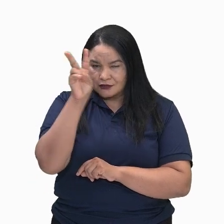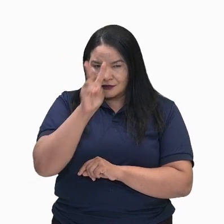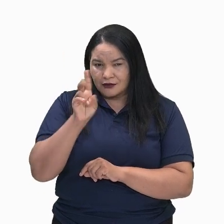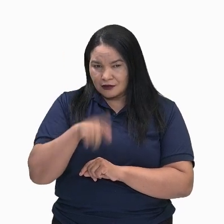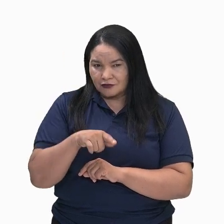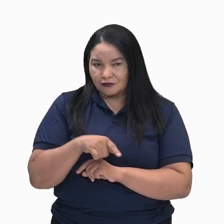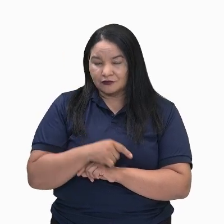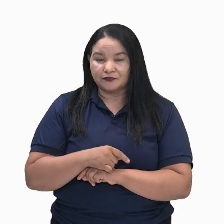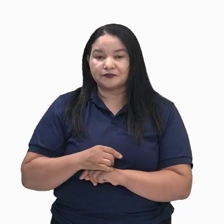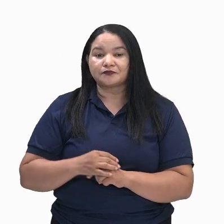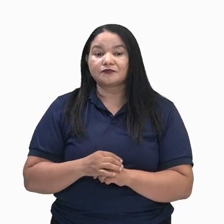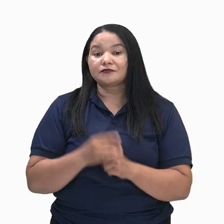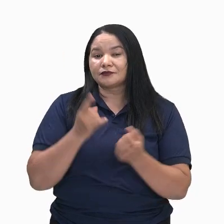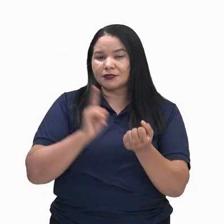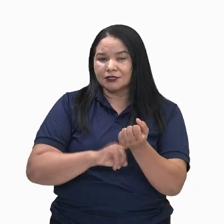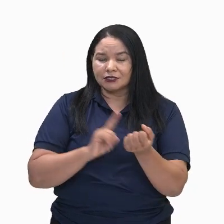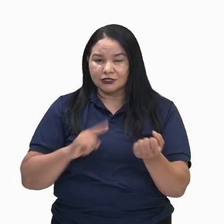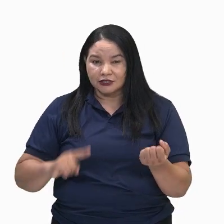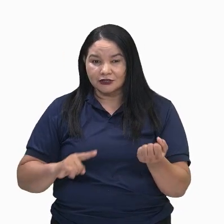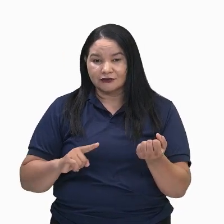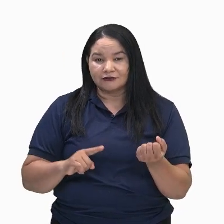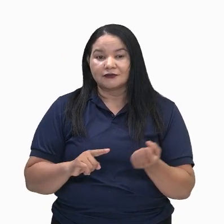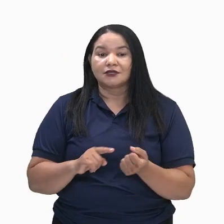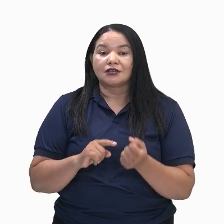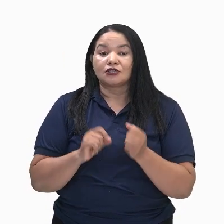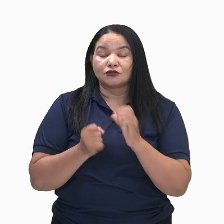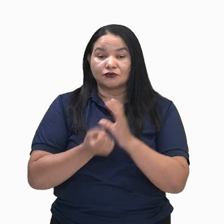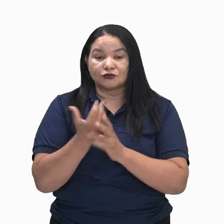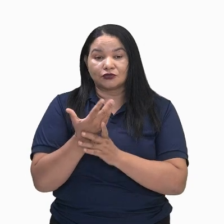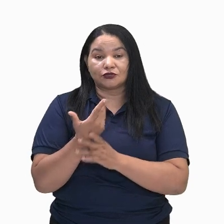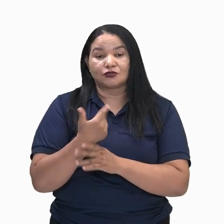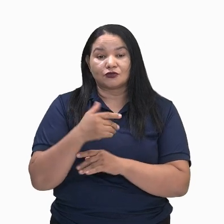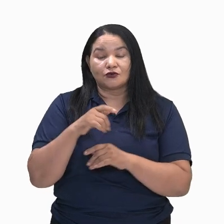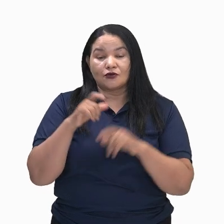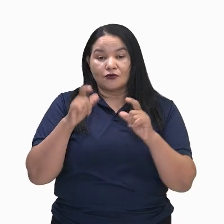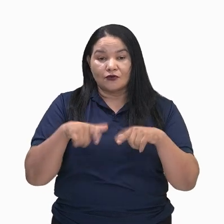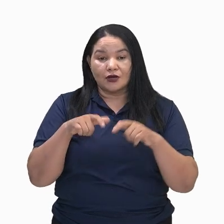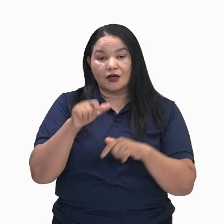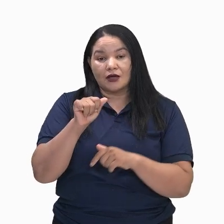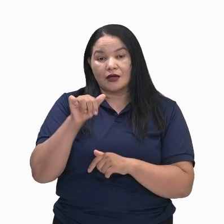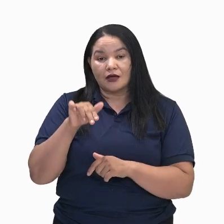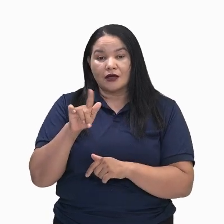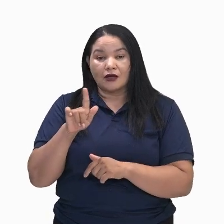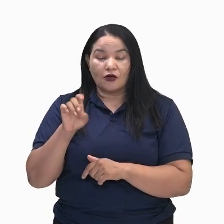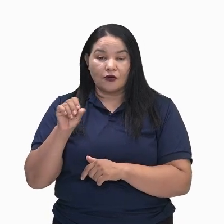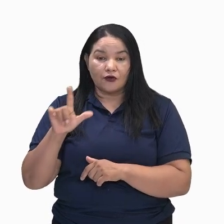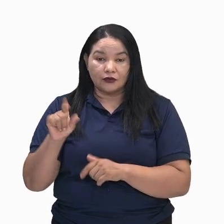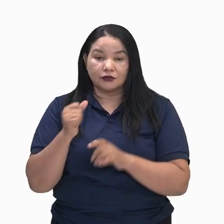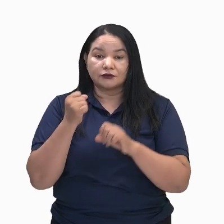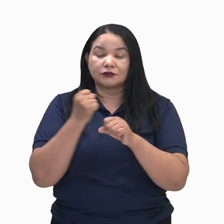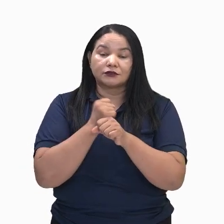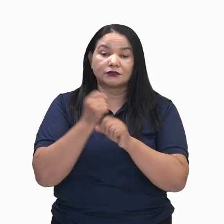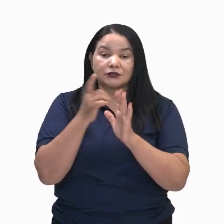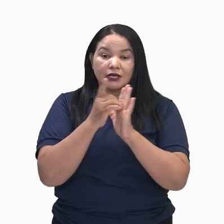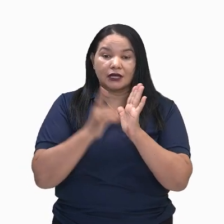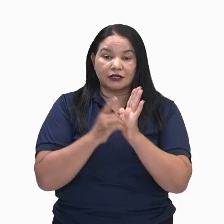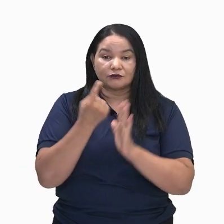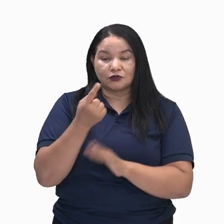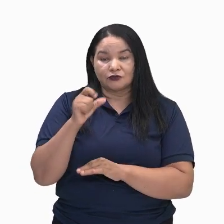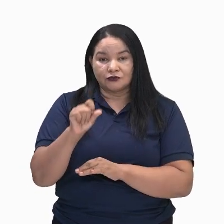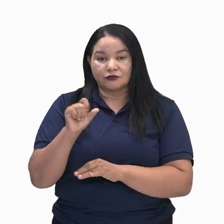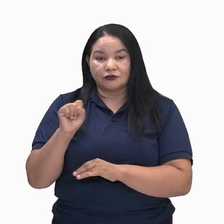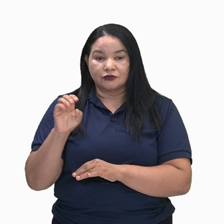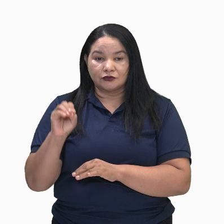Esse ritmo surgiu na Angola na década de 1980. É uma fusão